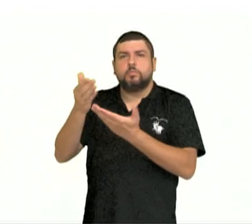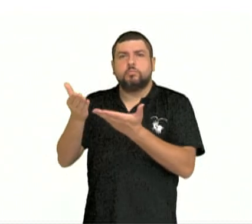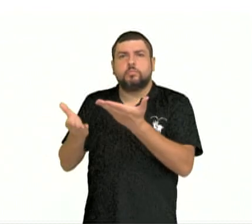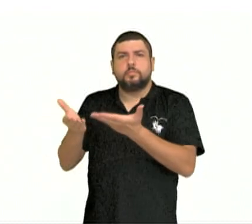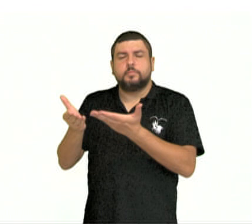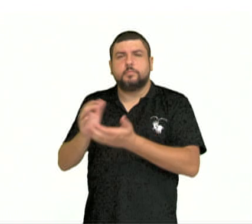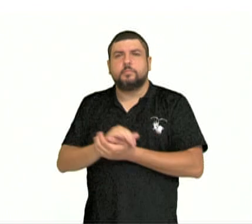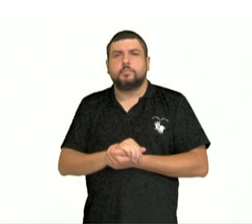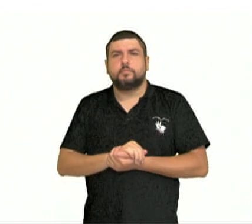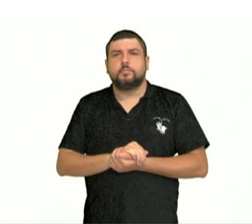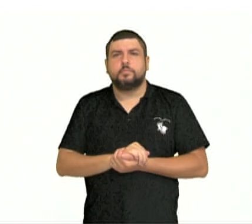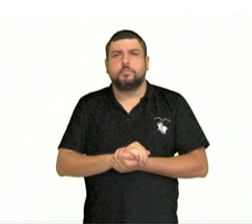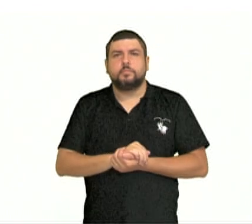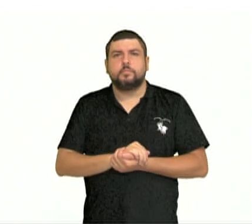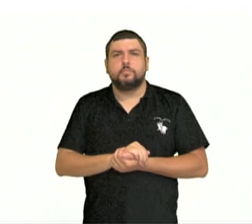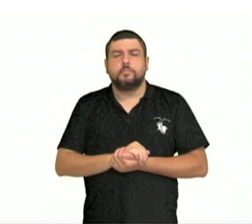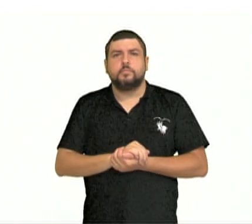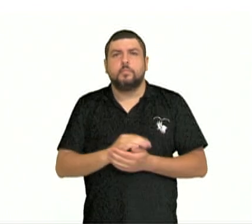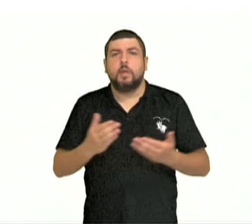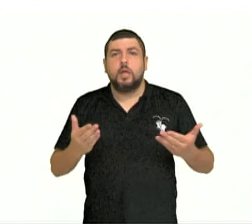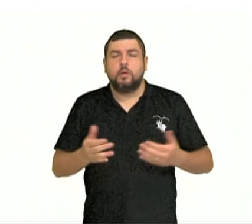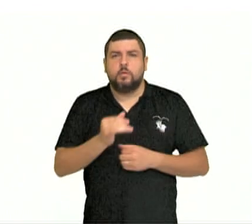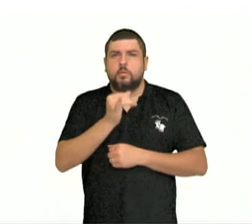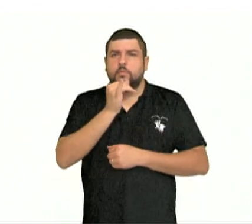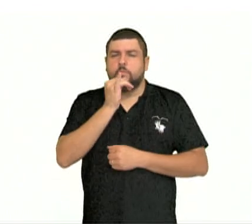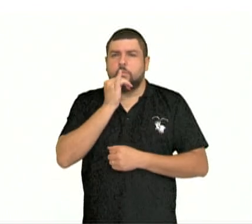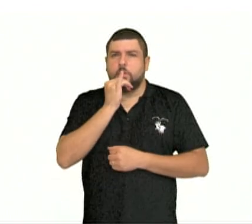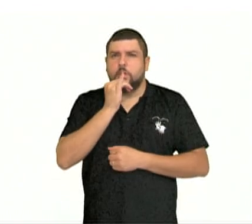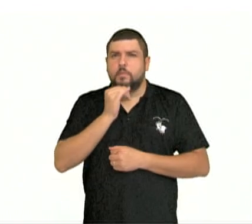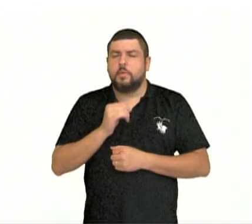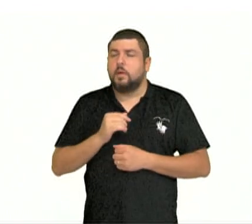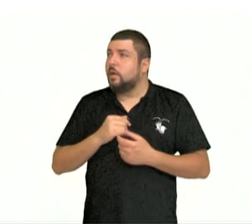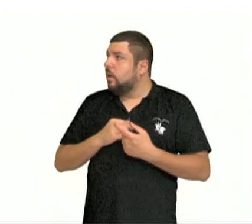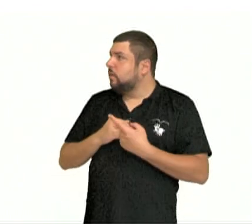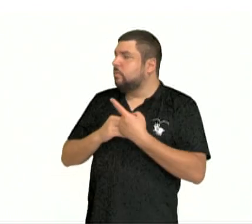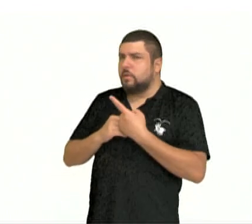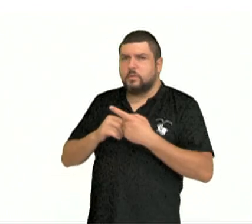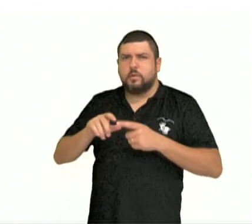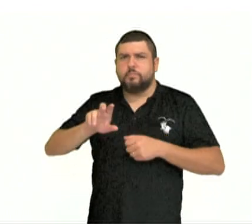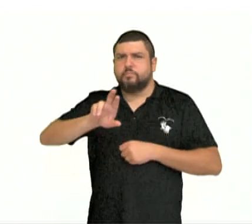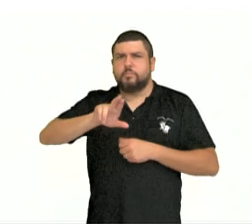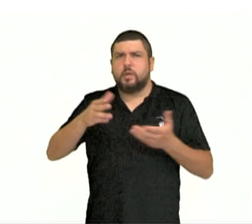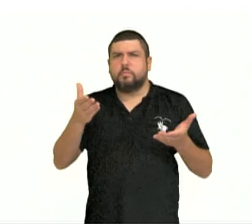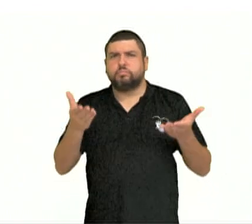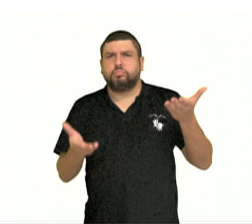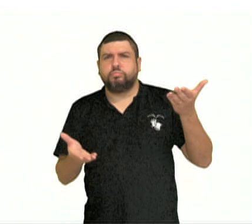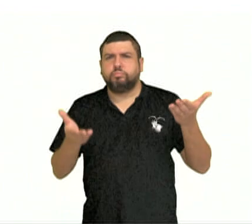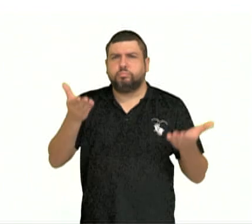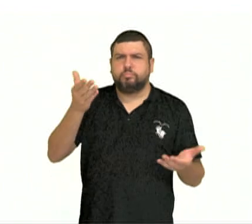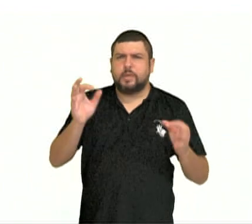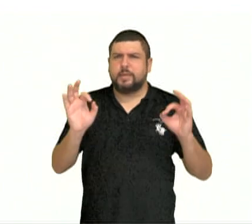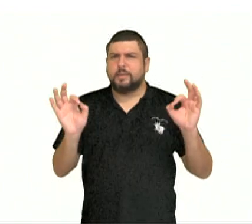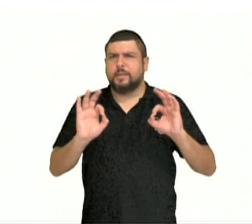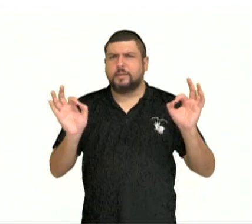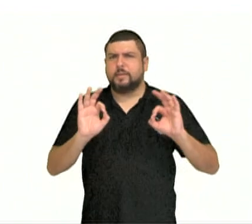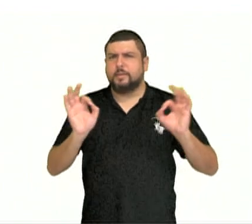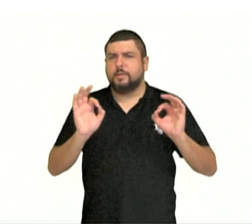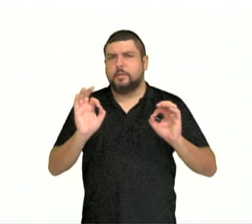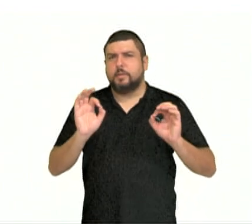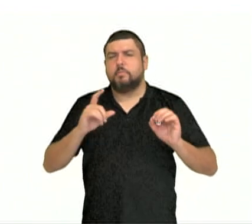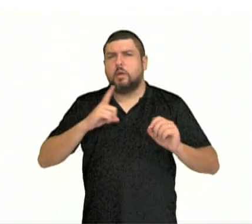Agora a gente vai ver um exemplo de uma reação não balanceada, que não tem equilíbrio, não tem estabilidade. Vamos conferir